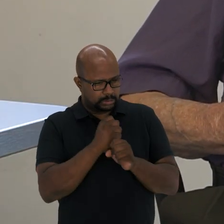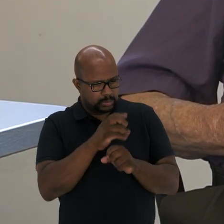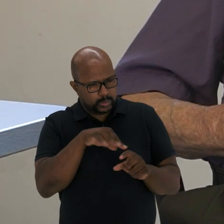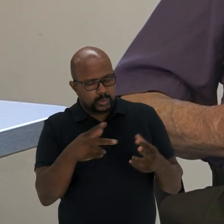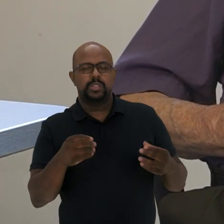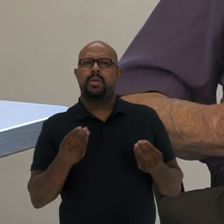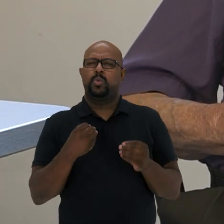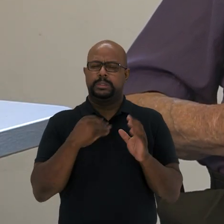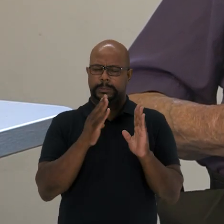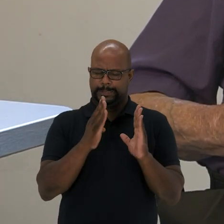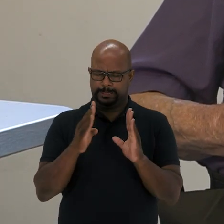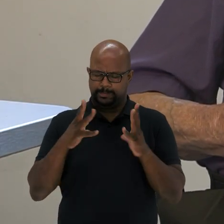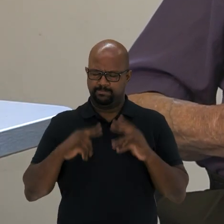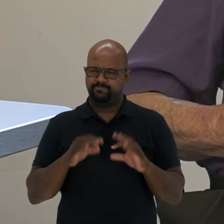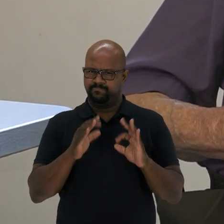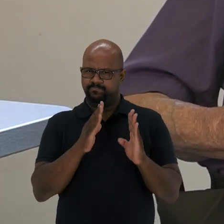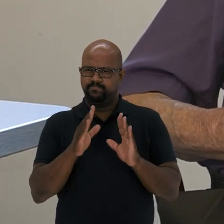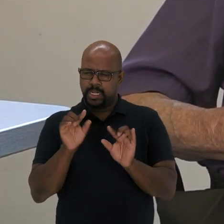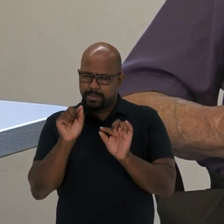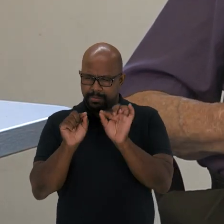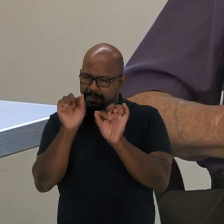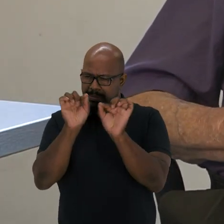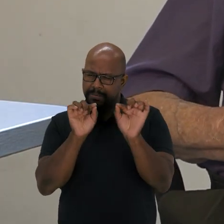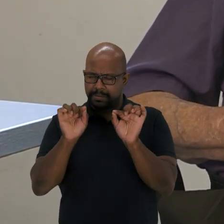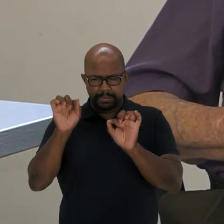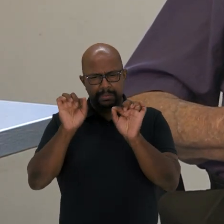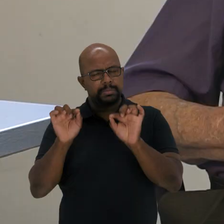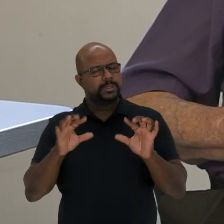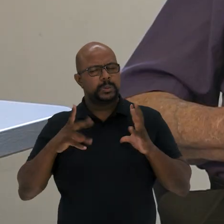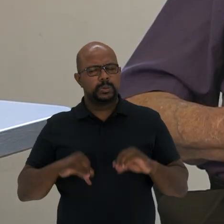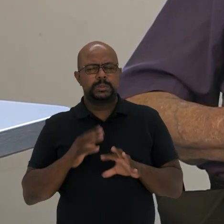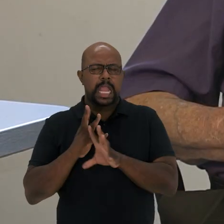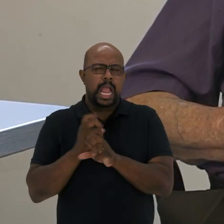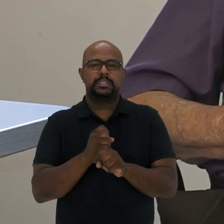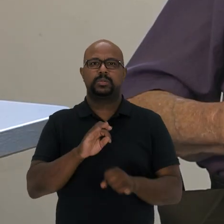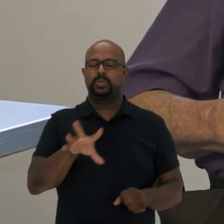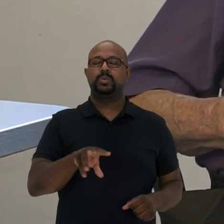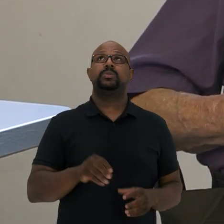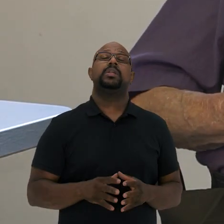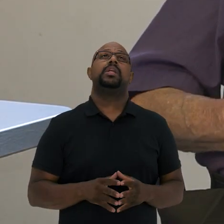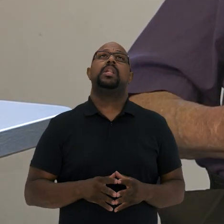contas? Era muito metódico. Tudo aquilo é centavinho por centavinho, tudo calculava tudo.